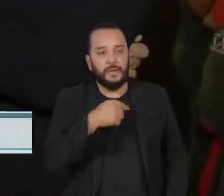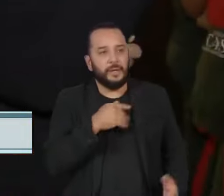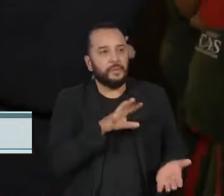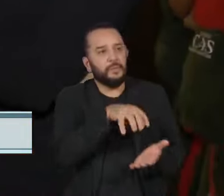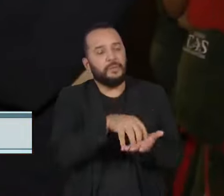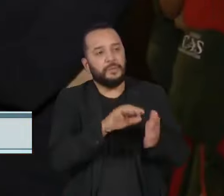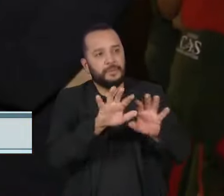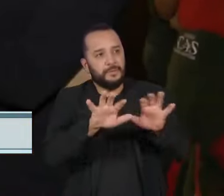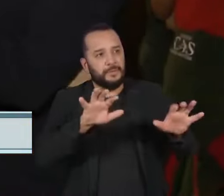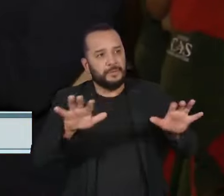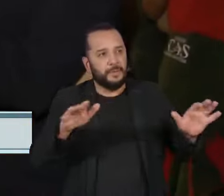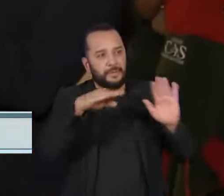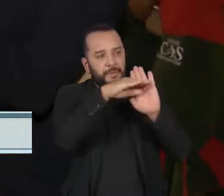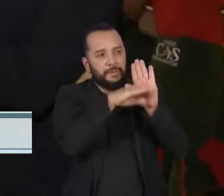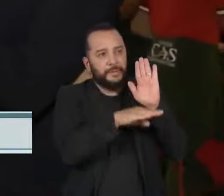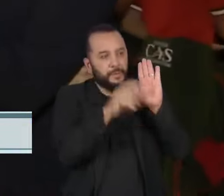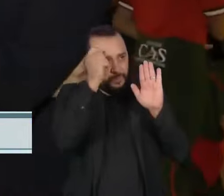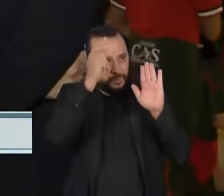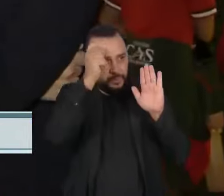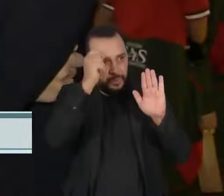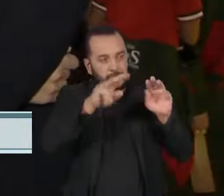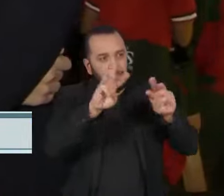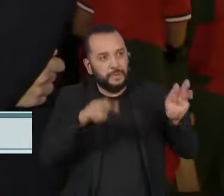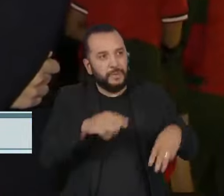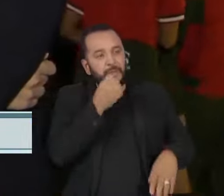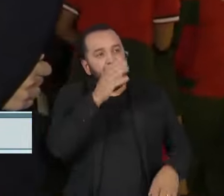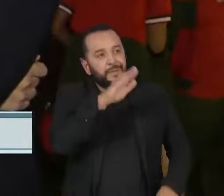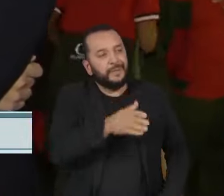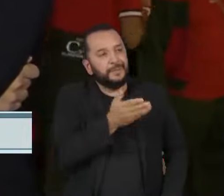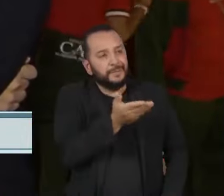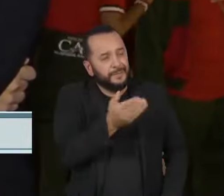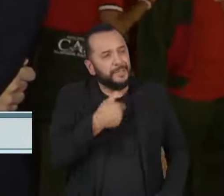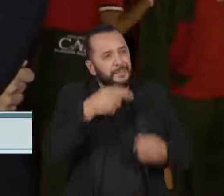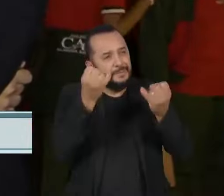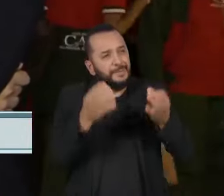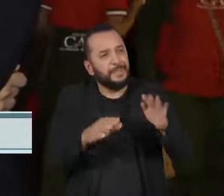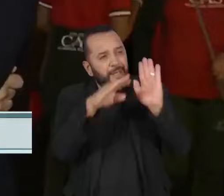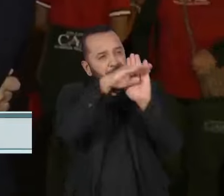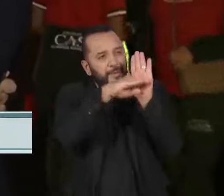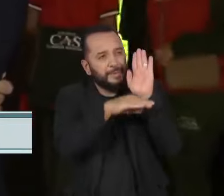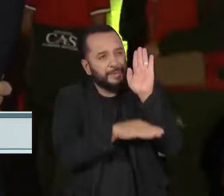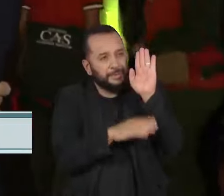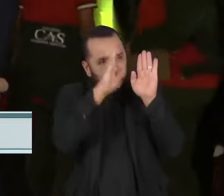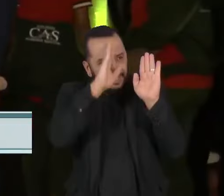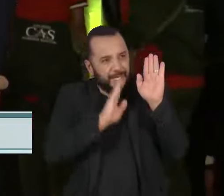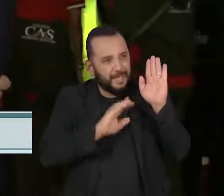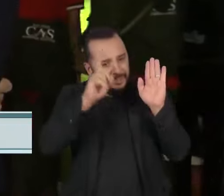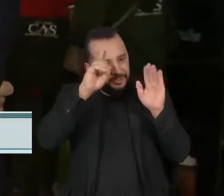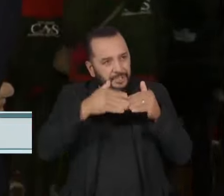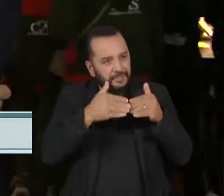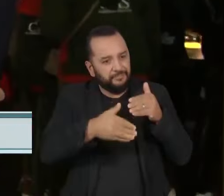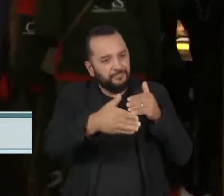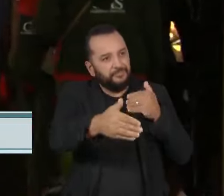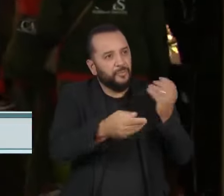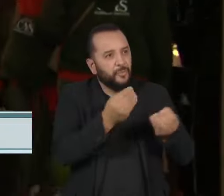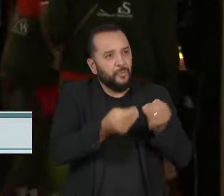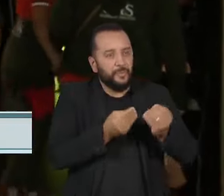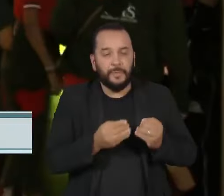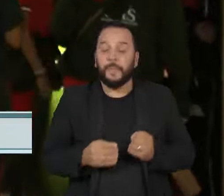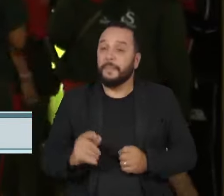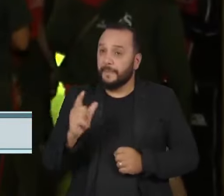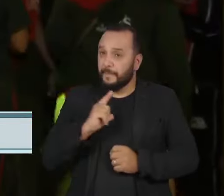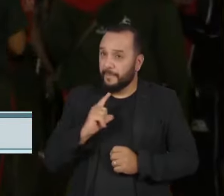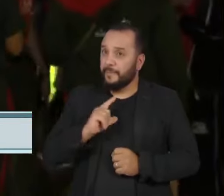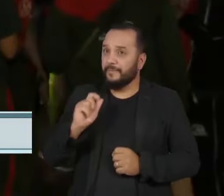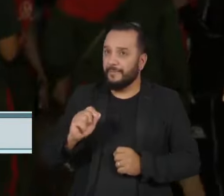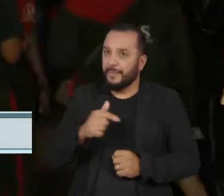Exposições e Programação Cultural do Museu. Boa tarde. O que você destacaria dessa programação dos próximos dias? Boa tarde. Uma das grandes atrações que a